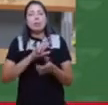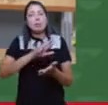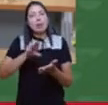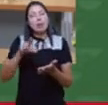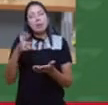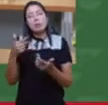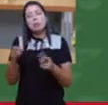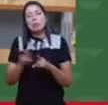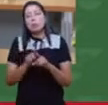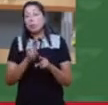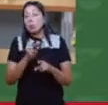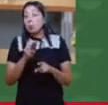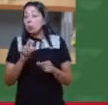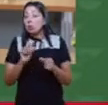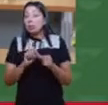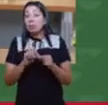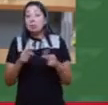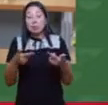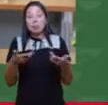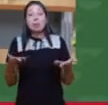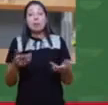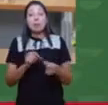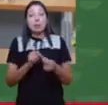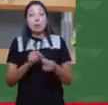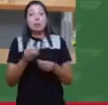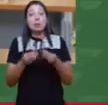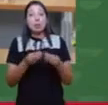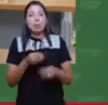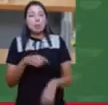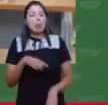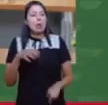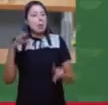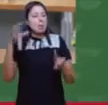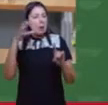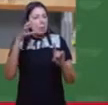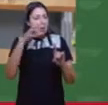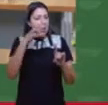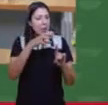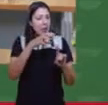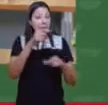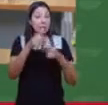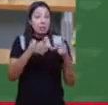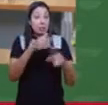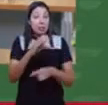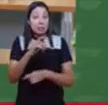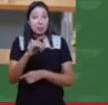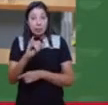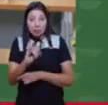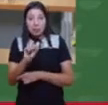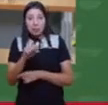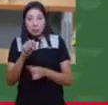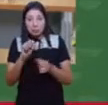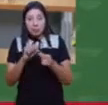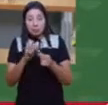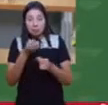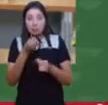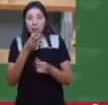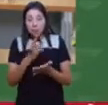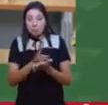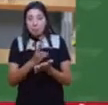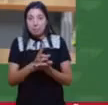outros aspectos. Nunca fez. Mas nesse caso fez de forma intimidatória sobre o trabalho que a CPI, diga-se de passagem, está fazendo e muito